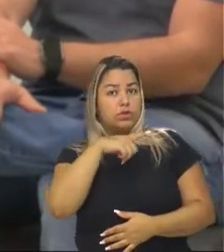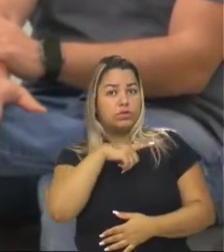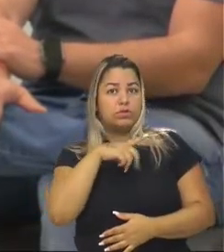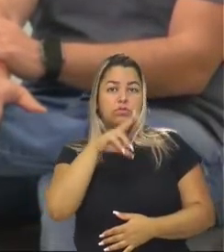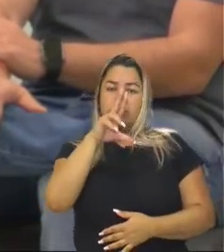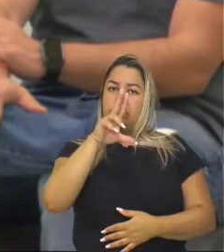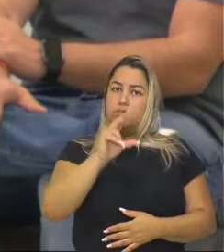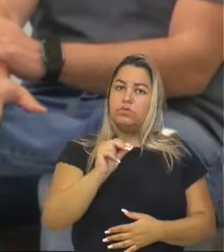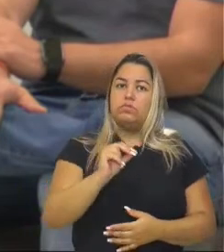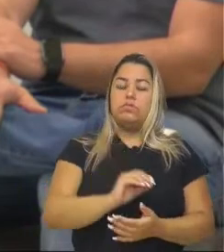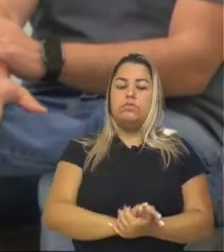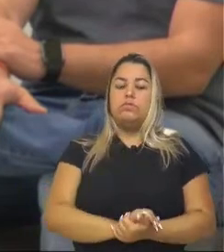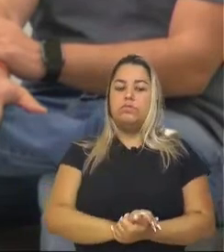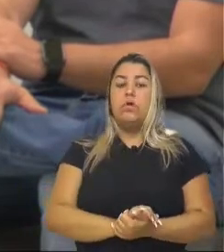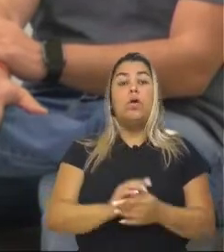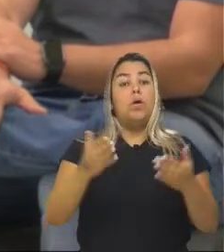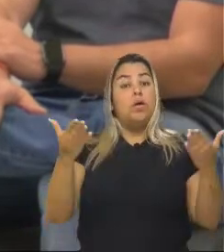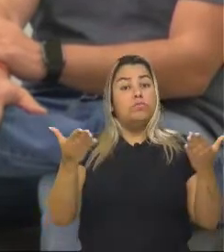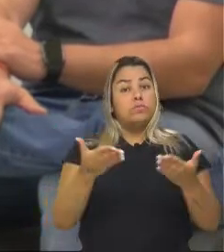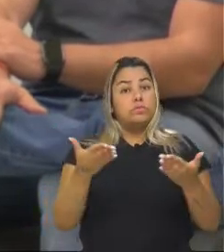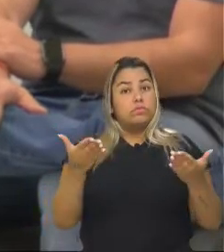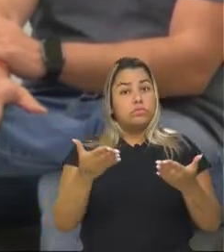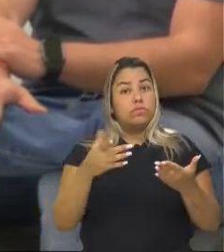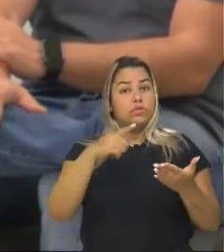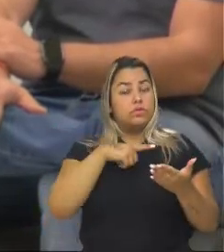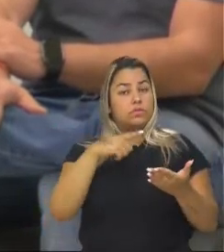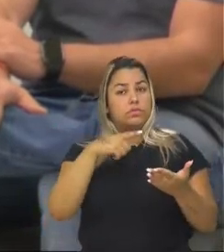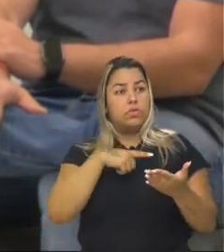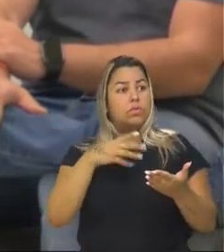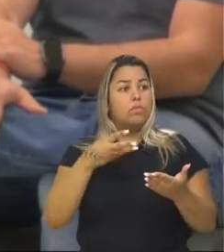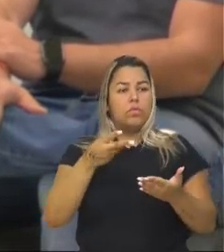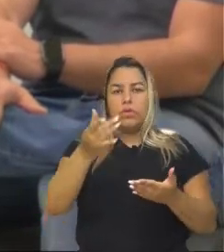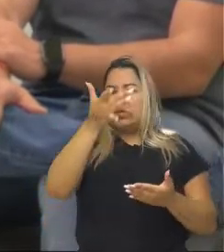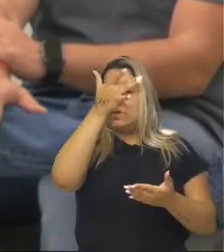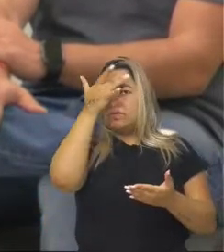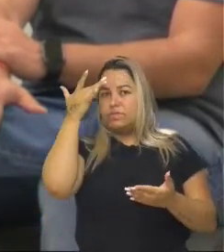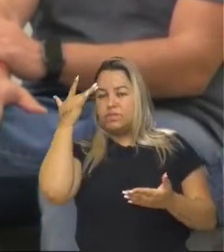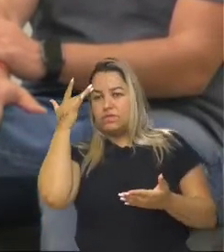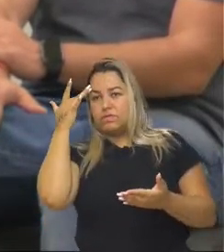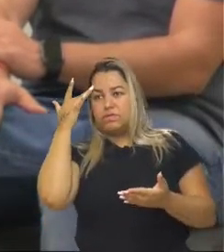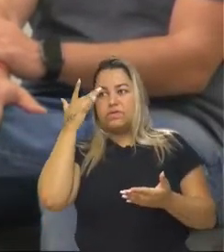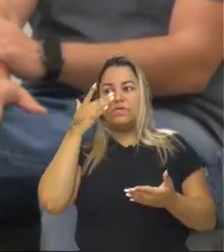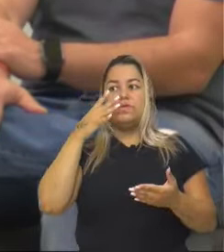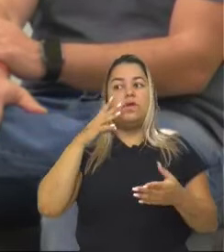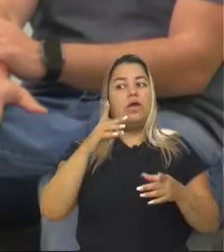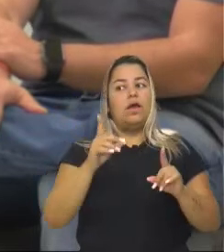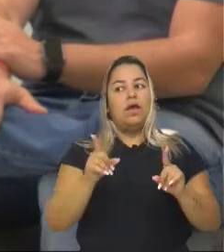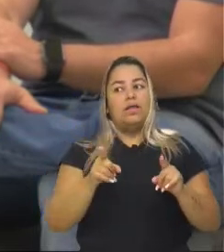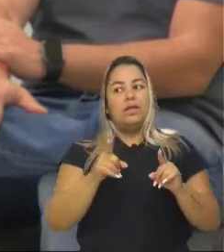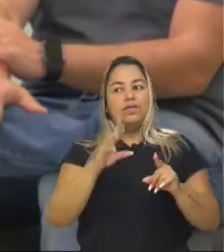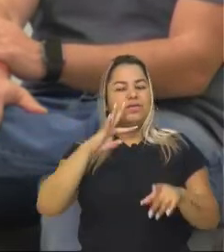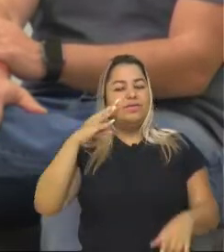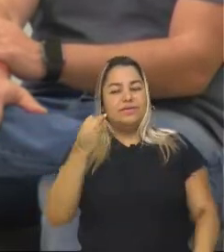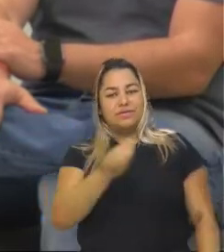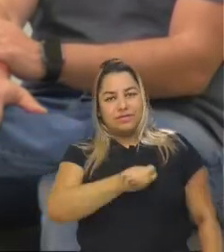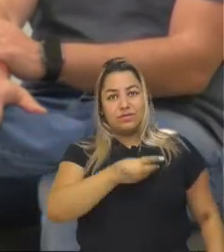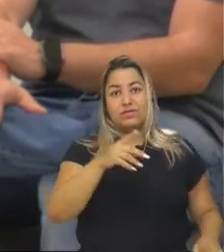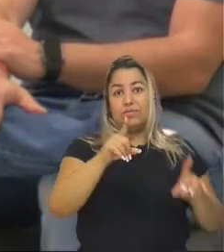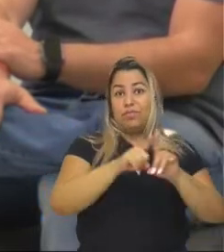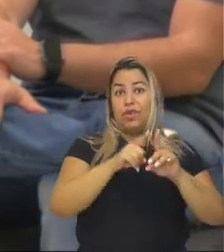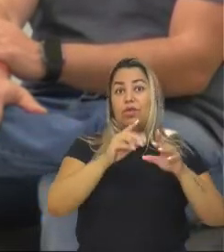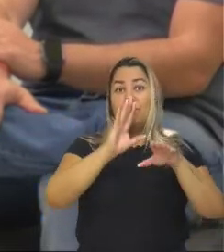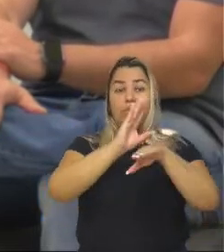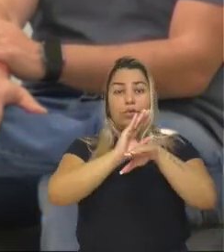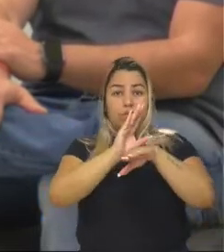mais precisamos, porque hoje nós temos muitas pessoas trans compondo o Sistema Conselho de Psicologia. E é